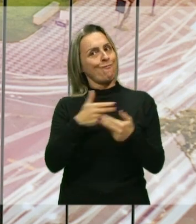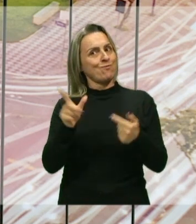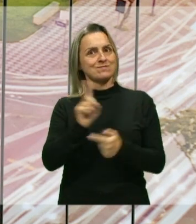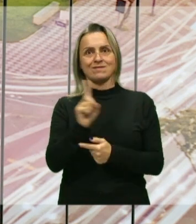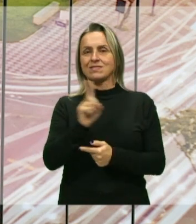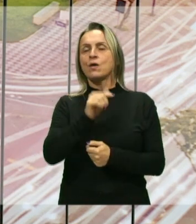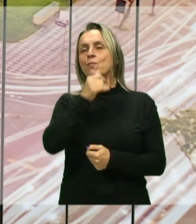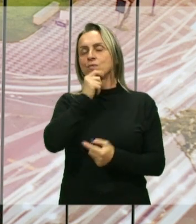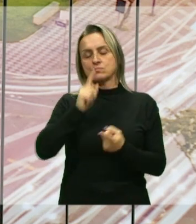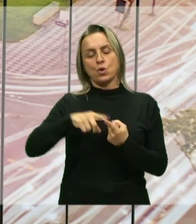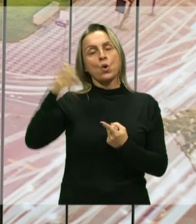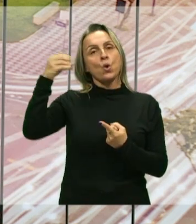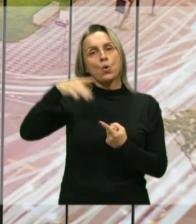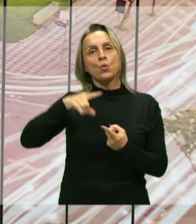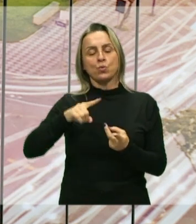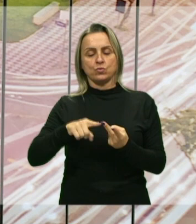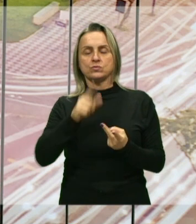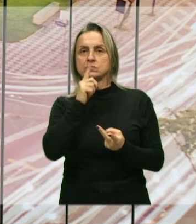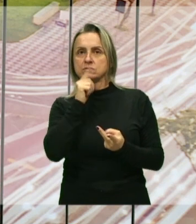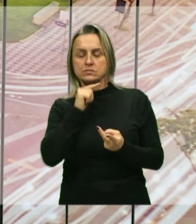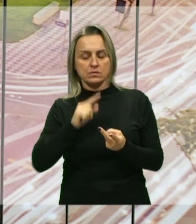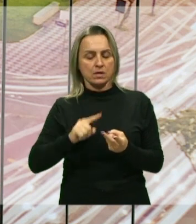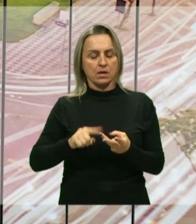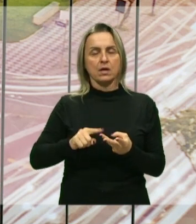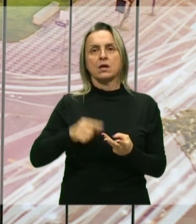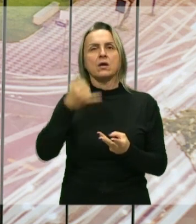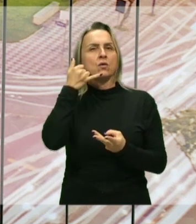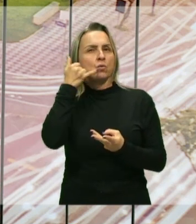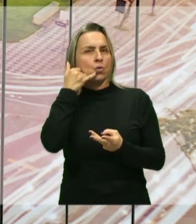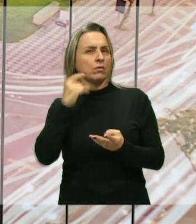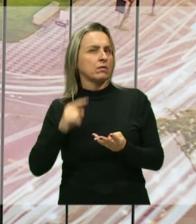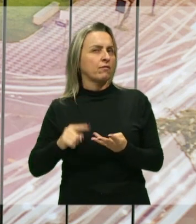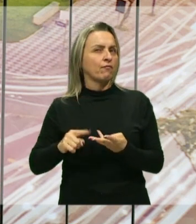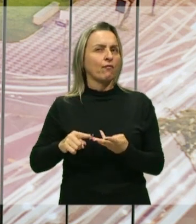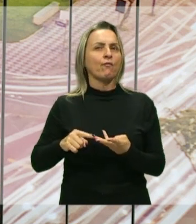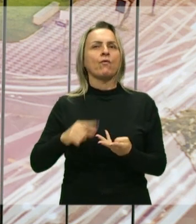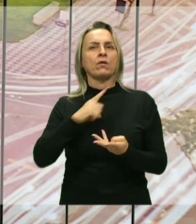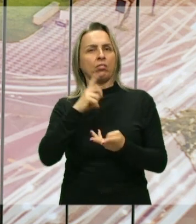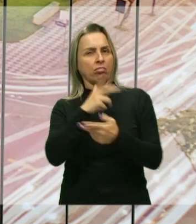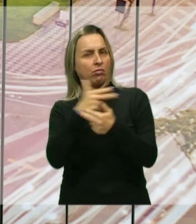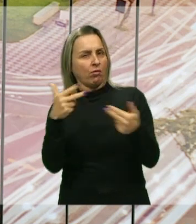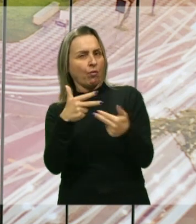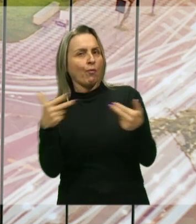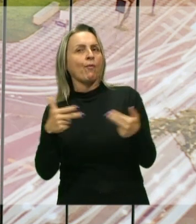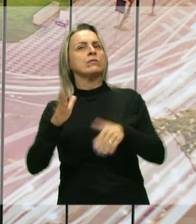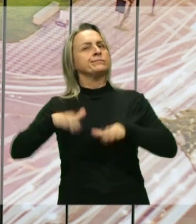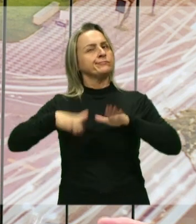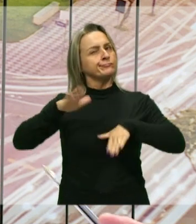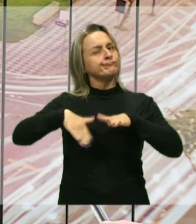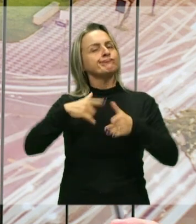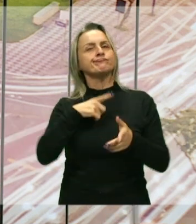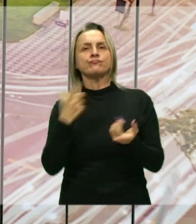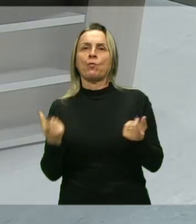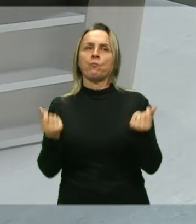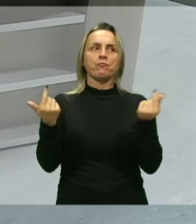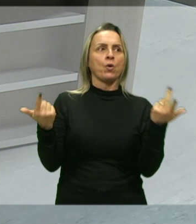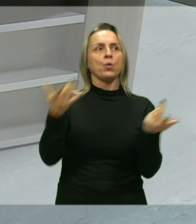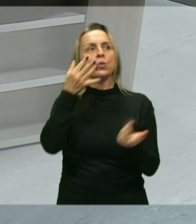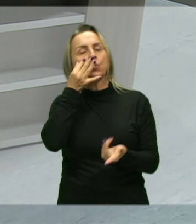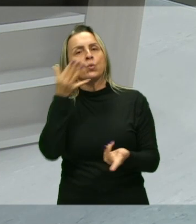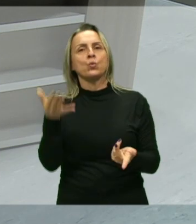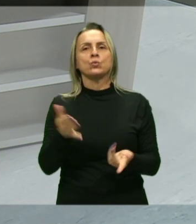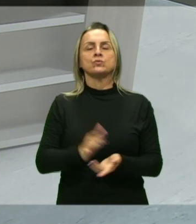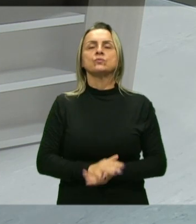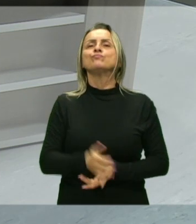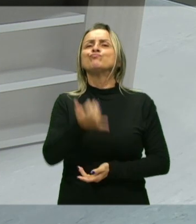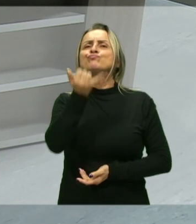água, telefone, né, questão da manutenção da escola, então, tem algumas coisas que a gente acaba diluindo nessa questão do valor do custo do Vocês cão, não né? têm, desculpa